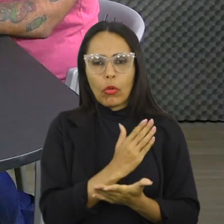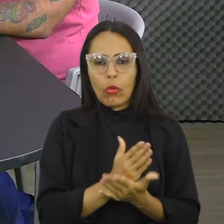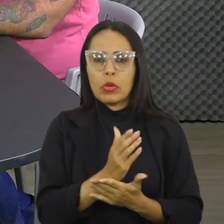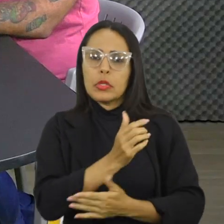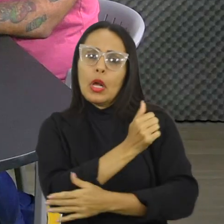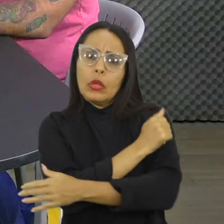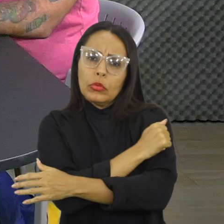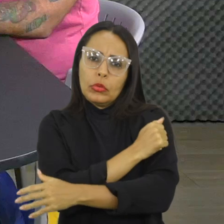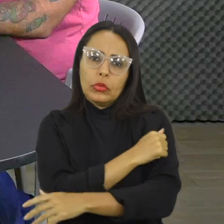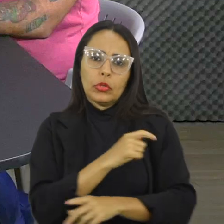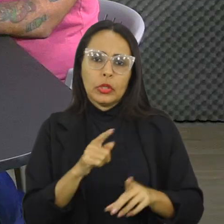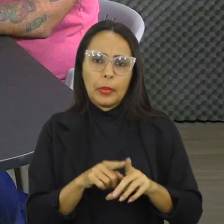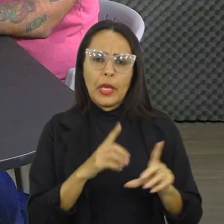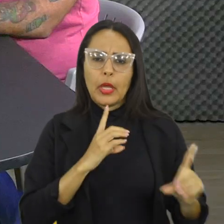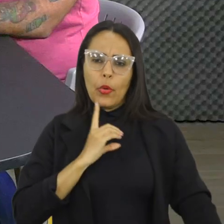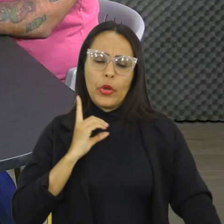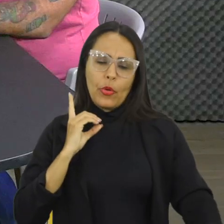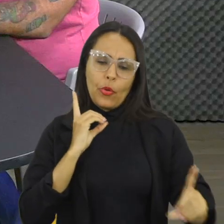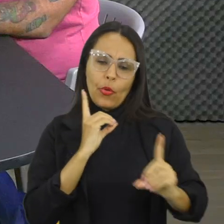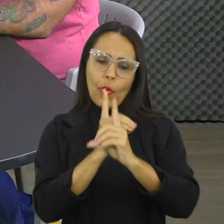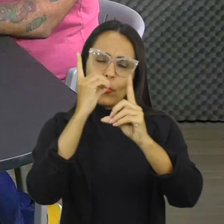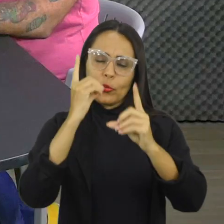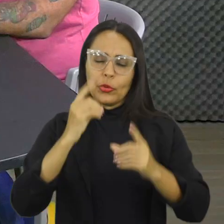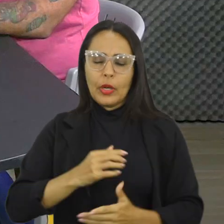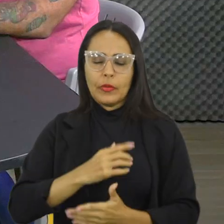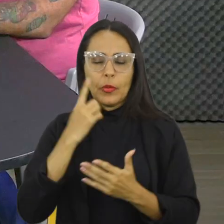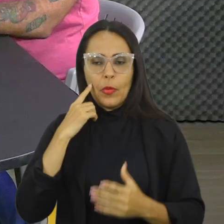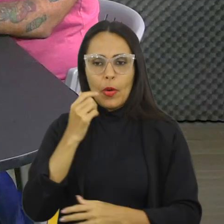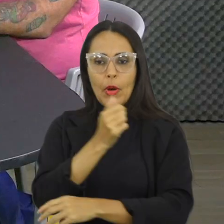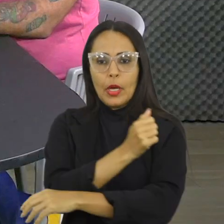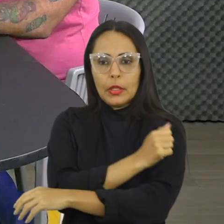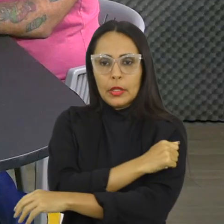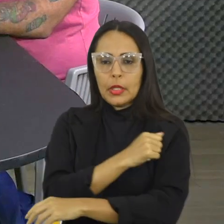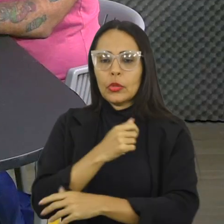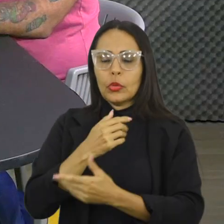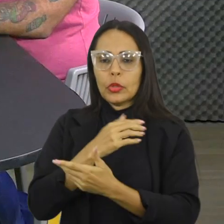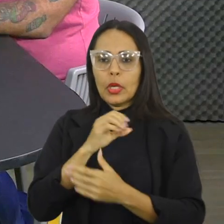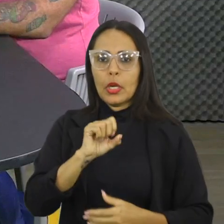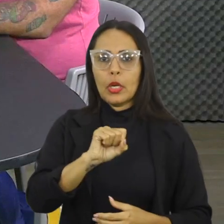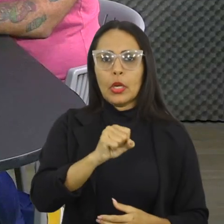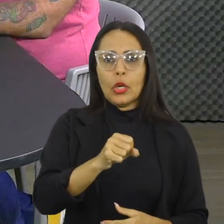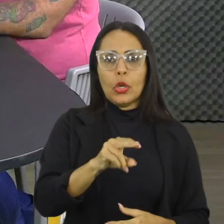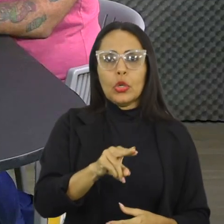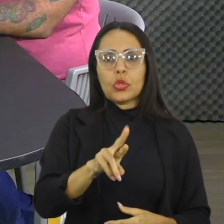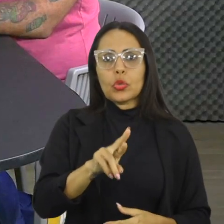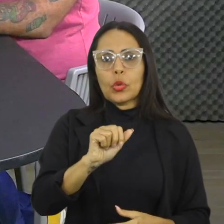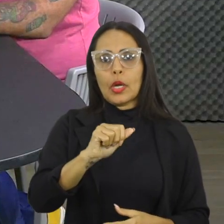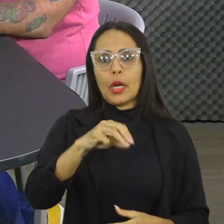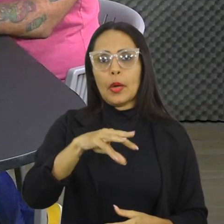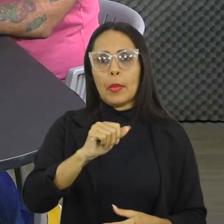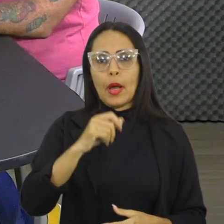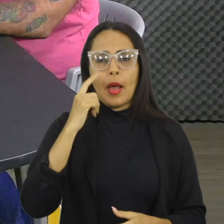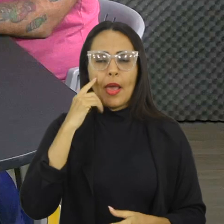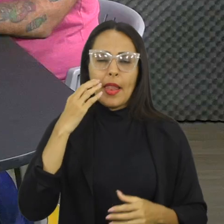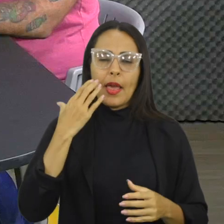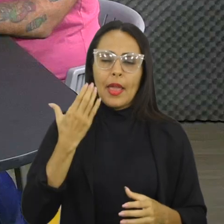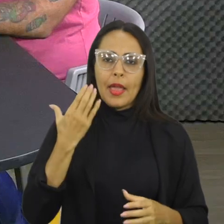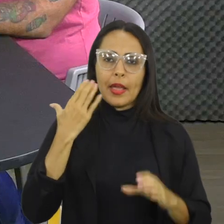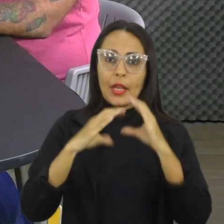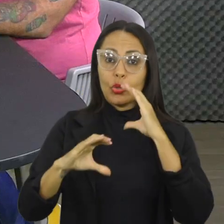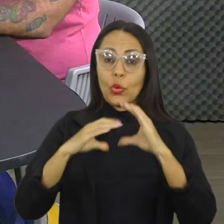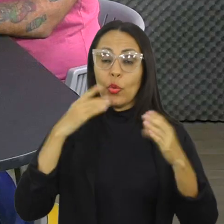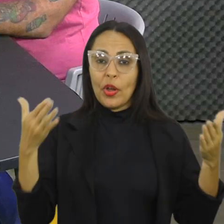muitos encontro com eles. Uma aluna minha foi a Surama Ramos, que é cantora hoje. Sim. Cantora,